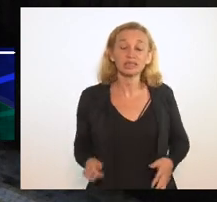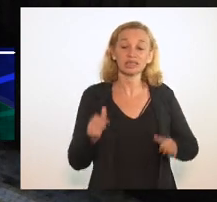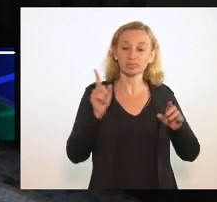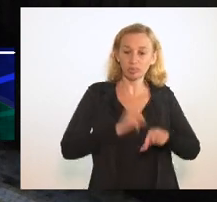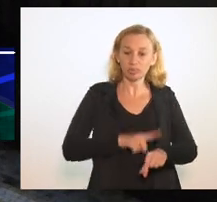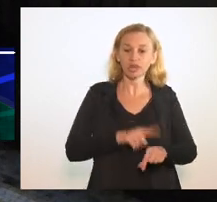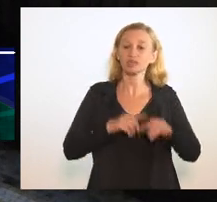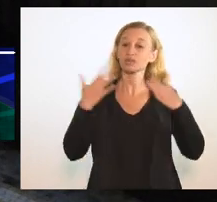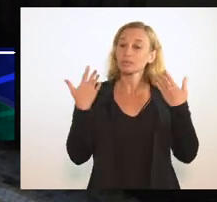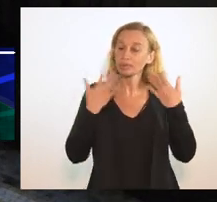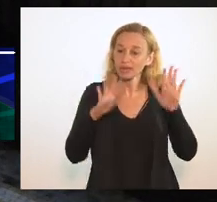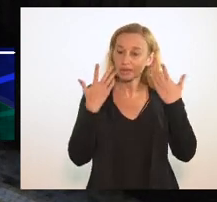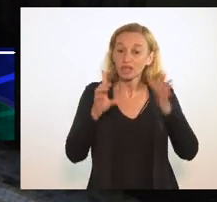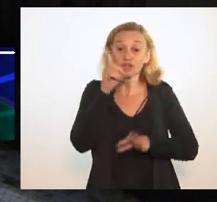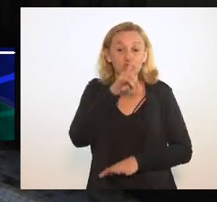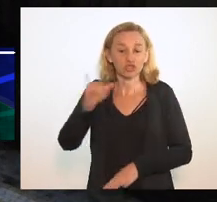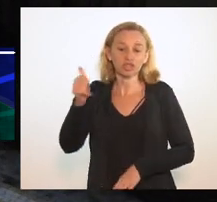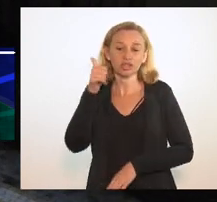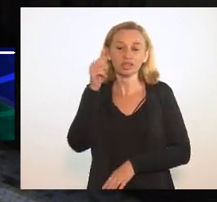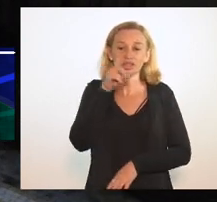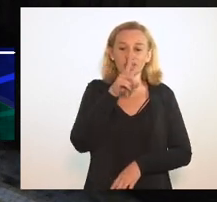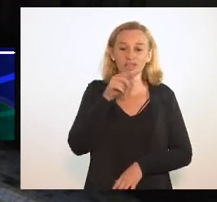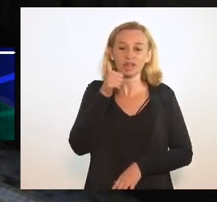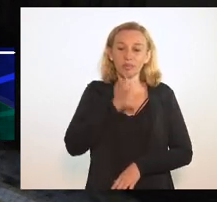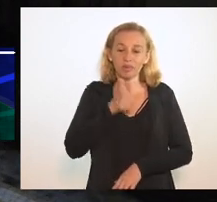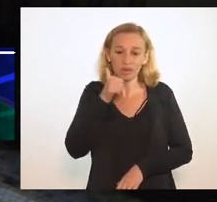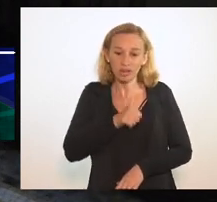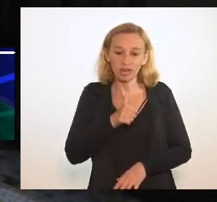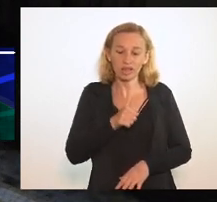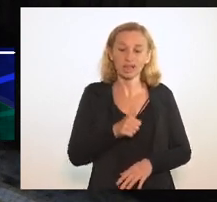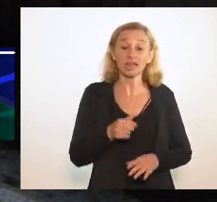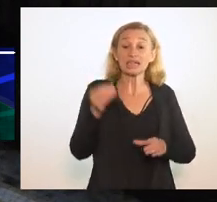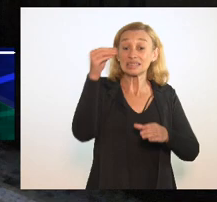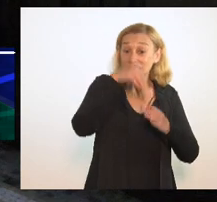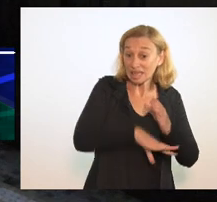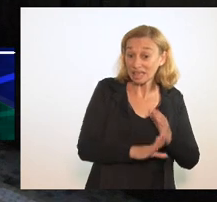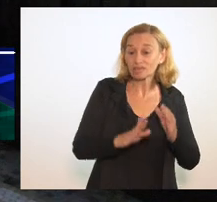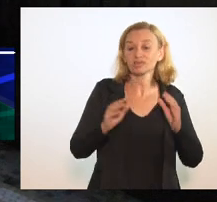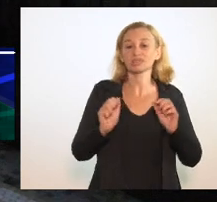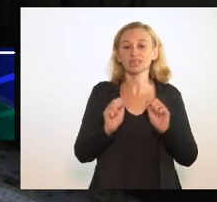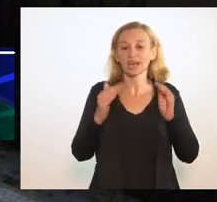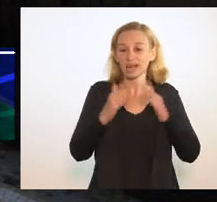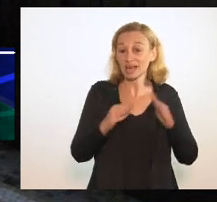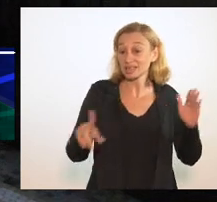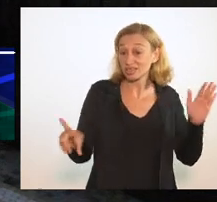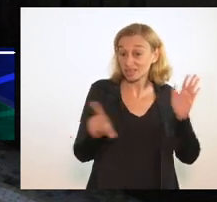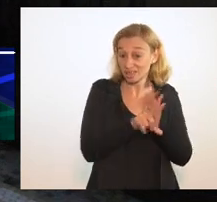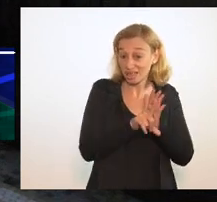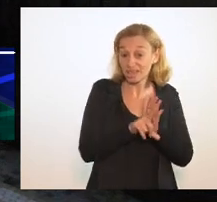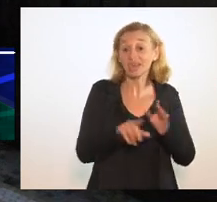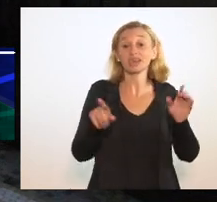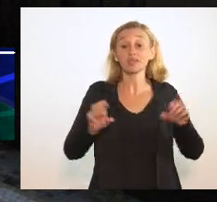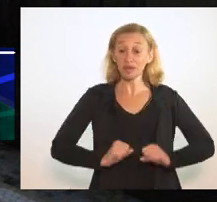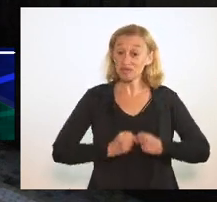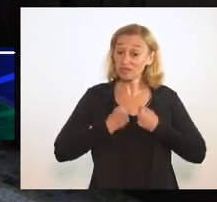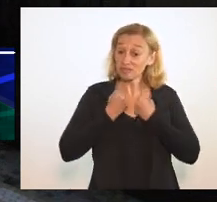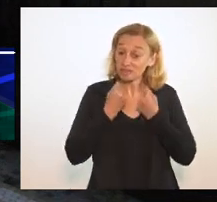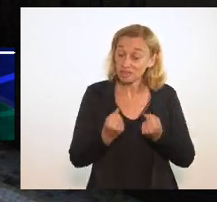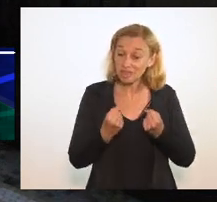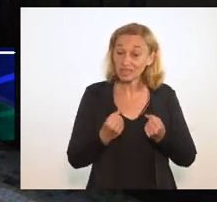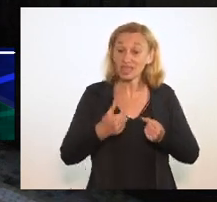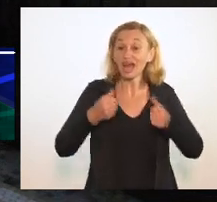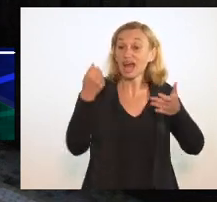celebra o Dia Internacional da Mulher aqui dentro dessa Assembleia Legislativa, é para fortalecer a luta